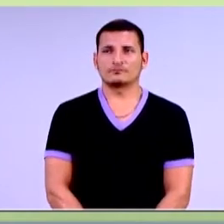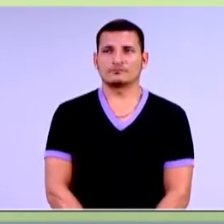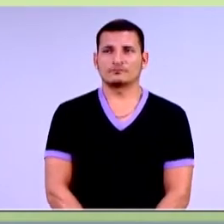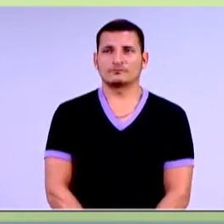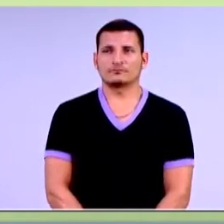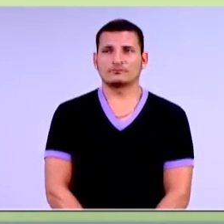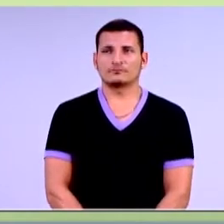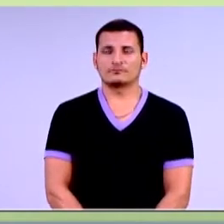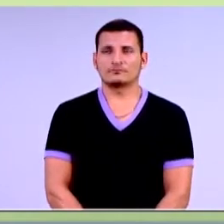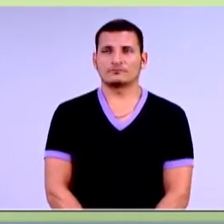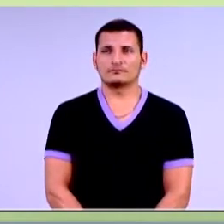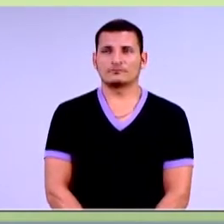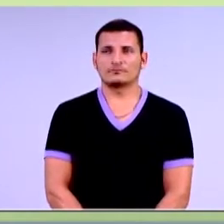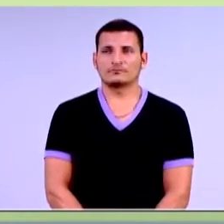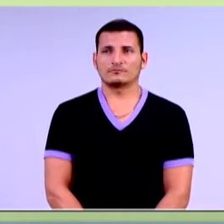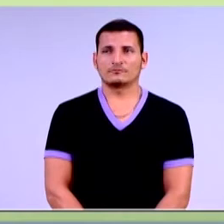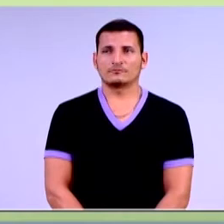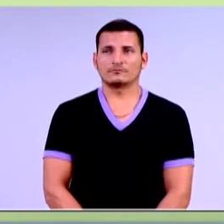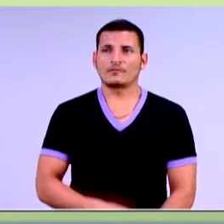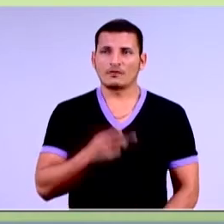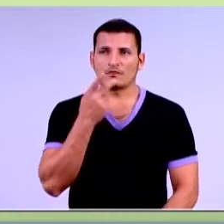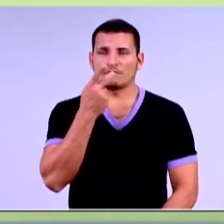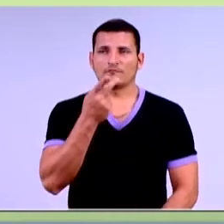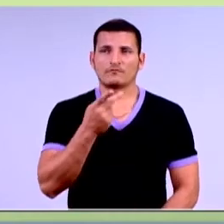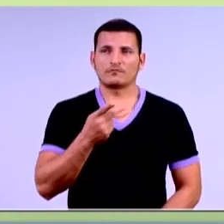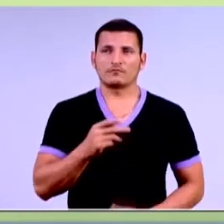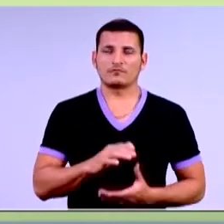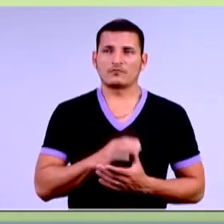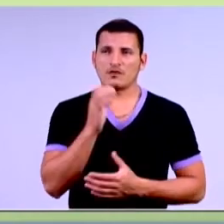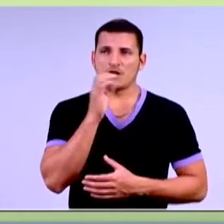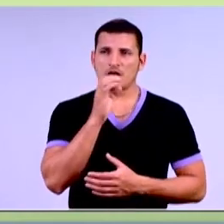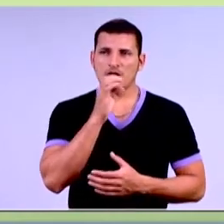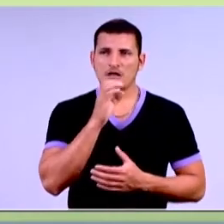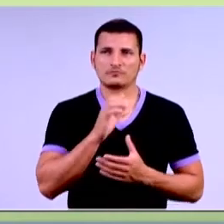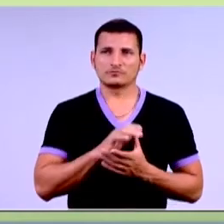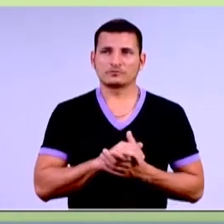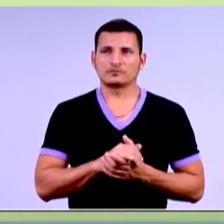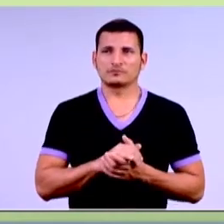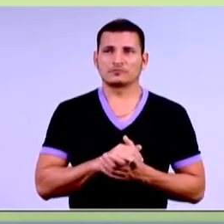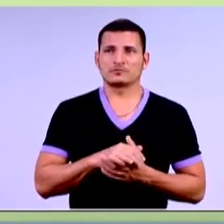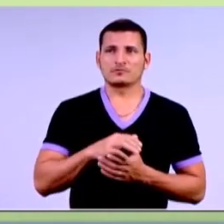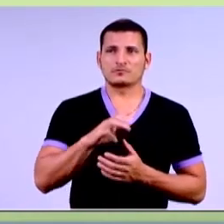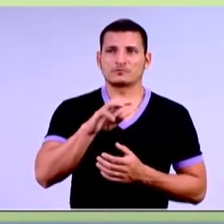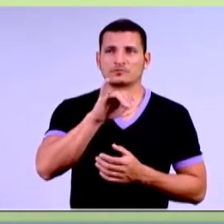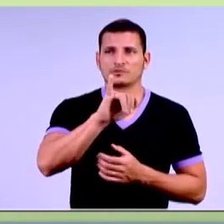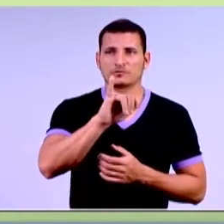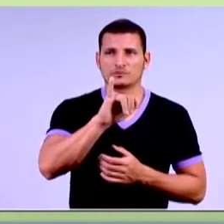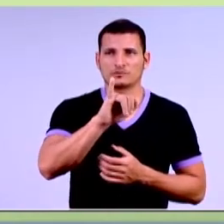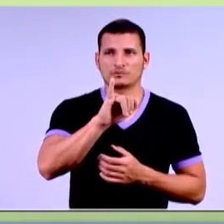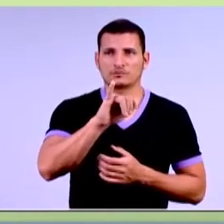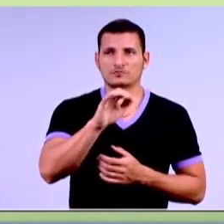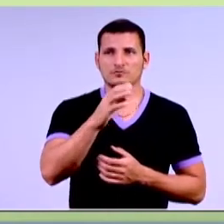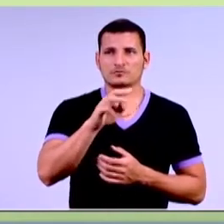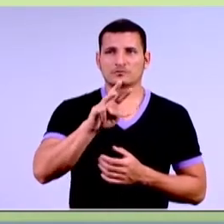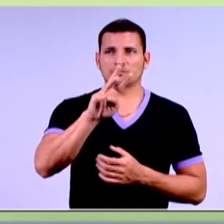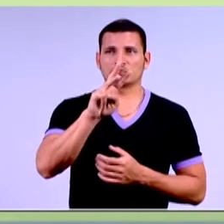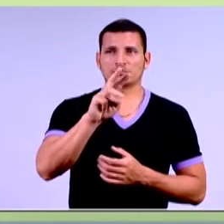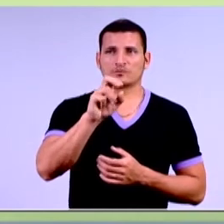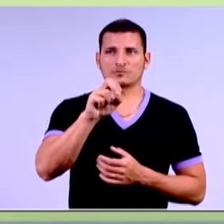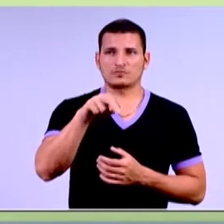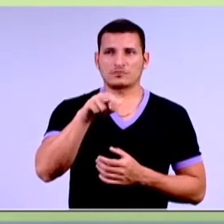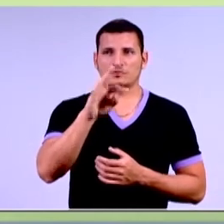heu connect até pra gente falar mais rápido a gente diz bond ao invés de dizer will not a gente vai dizer uau onde